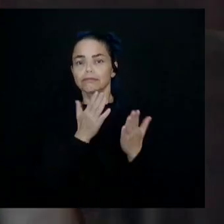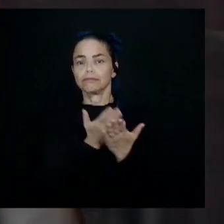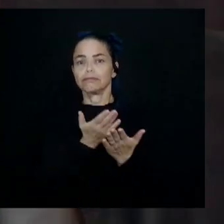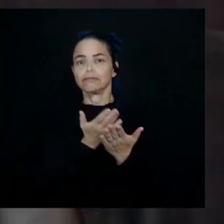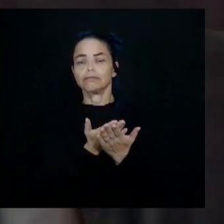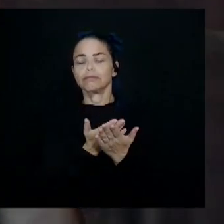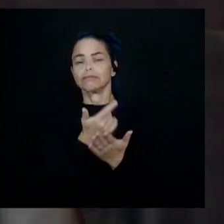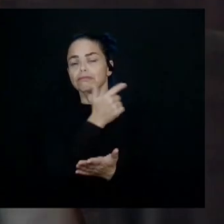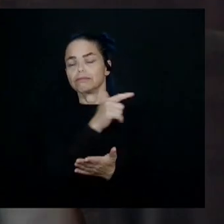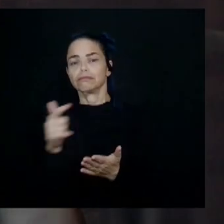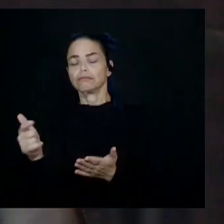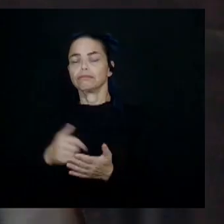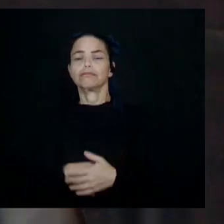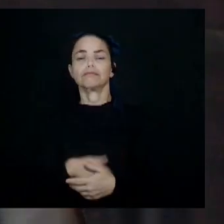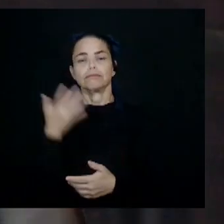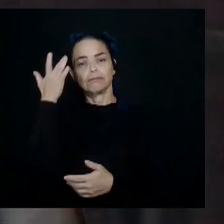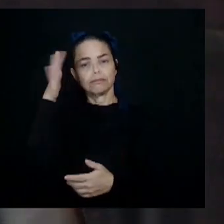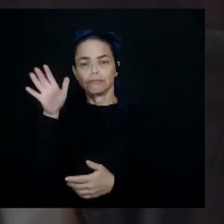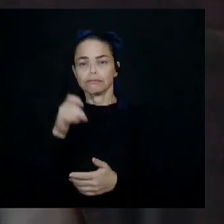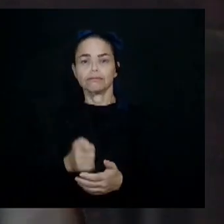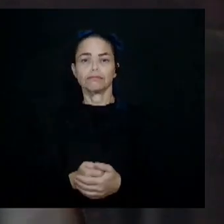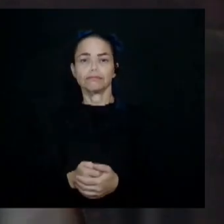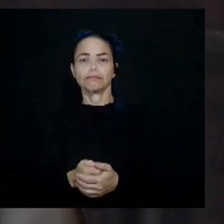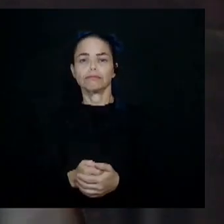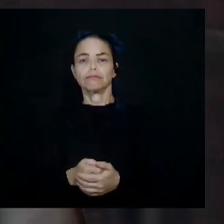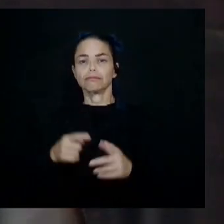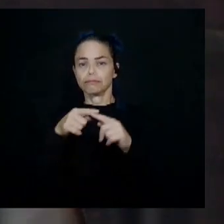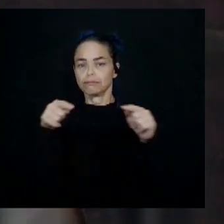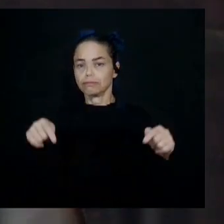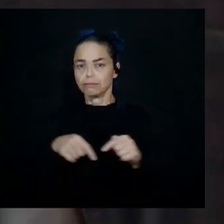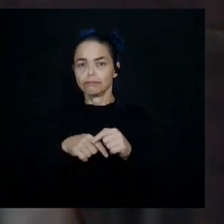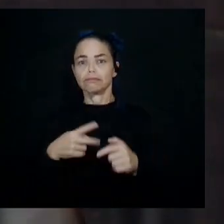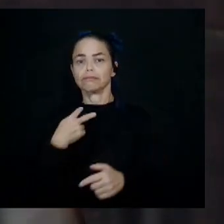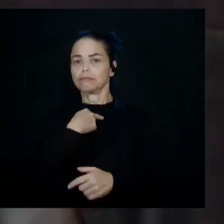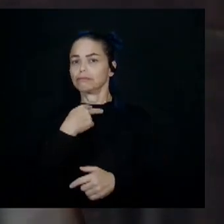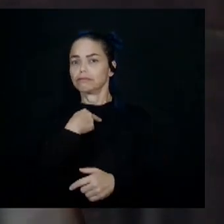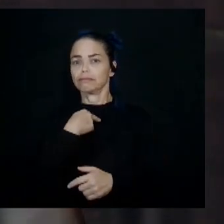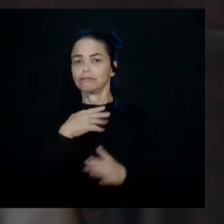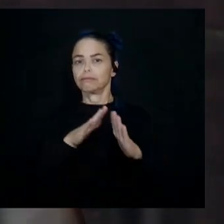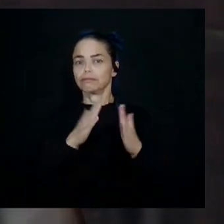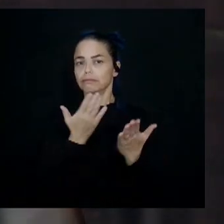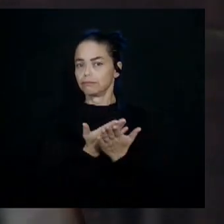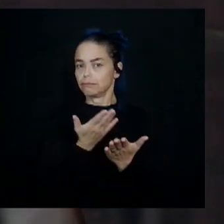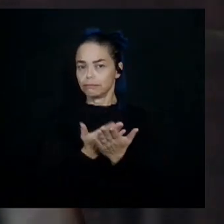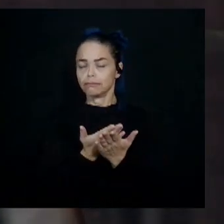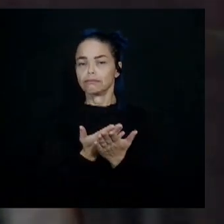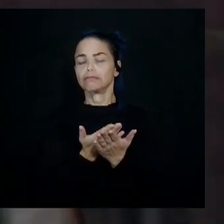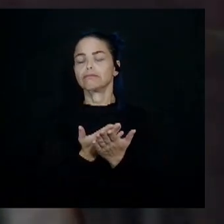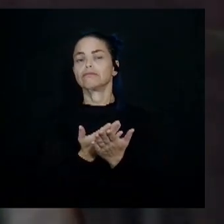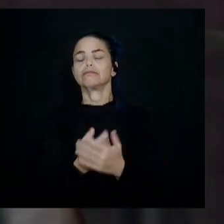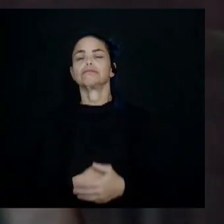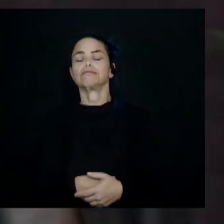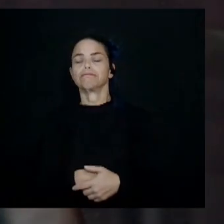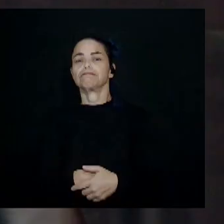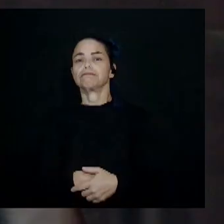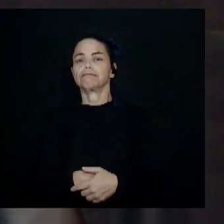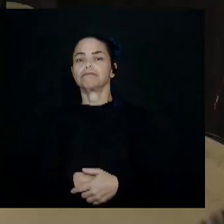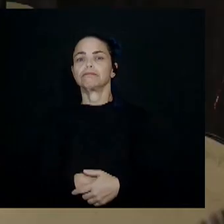filtro, que não sabe que pode fazer isso no quarto, mas não pode fazer isso na escola. Não é verdade? Exato.